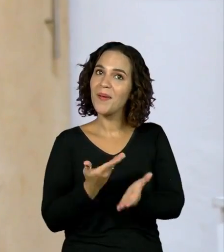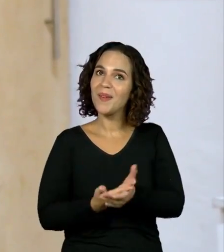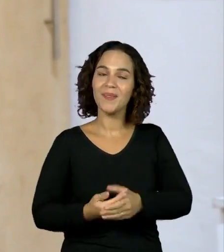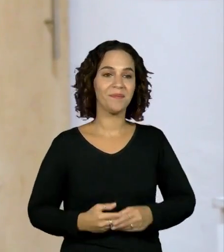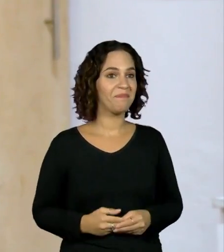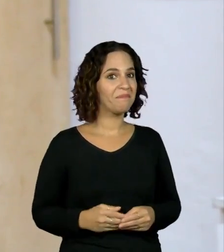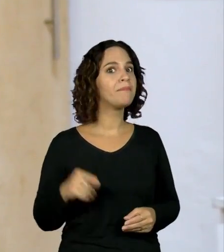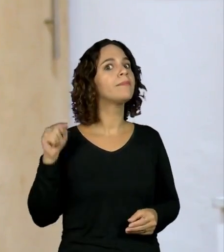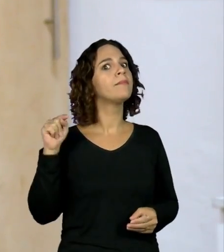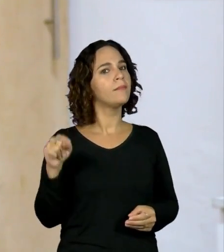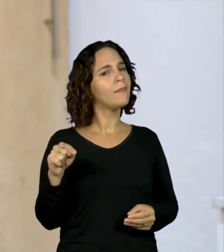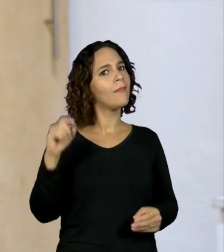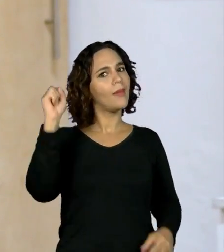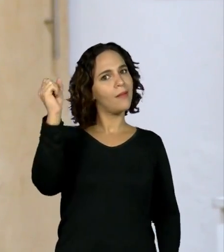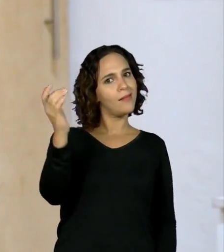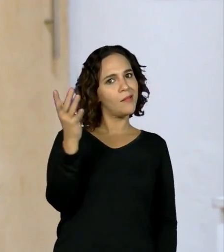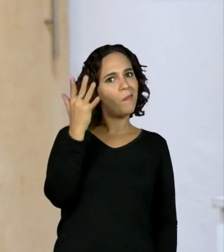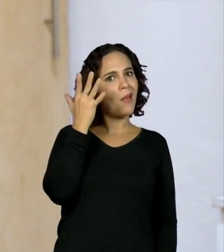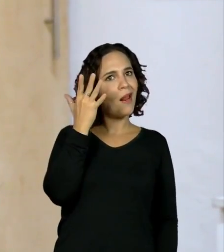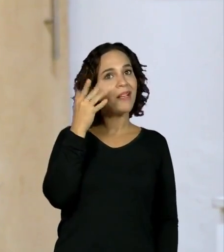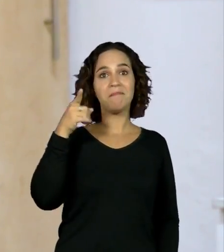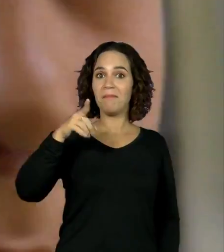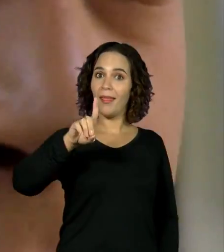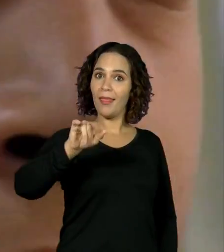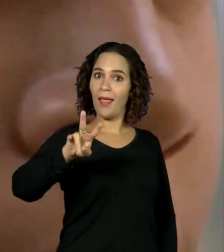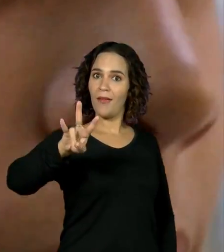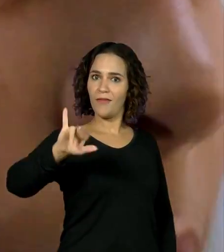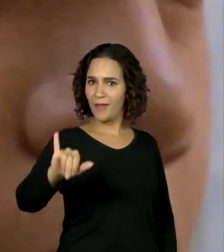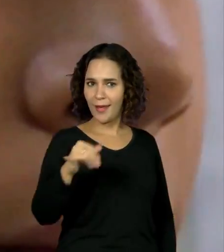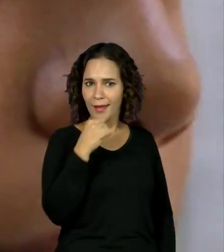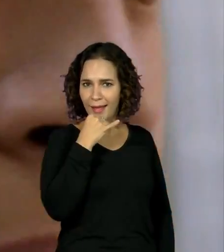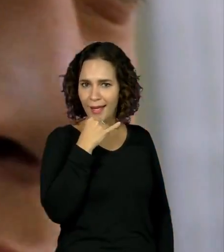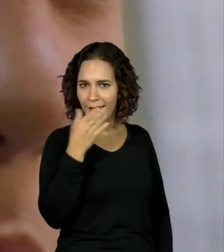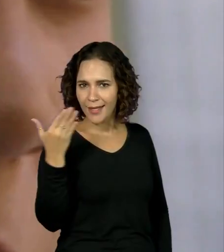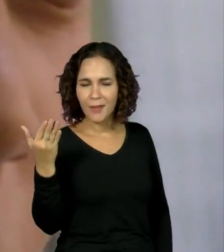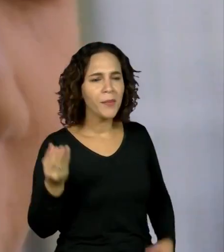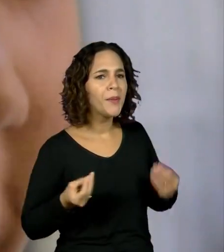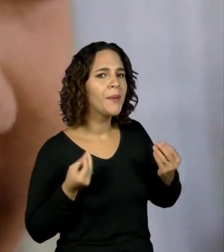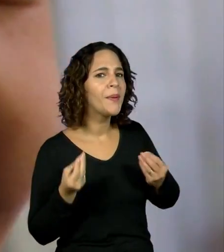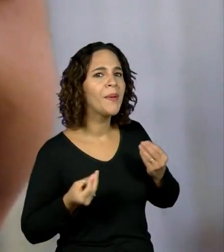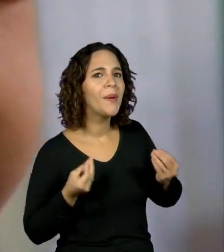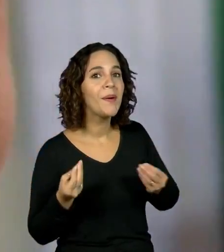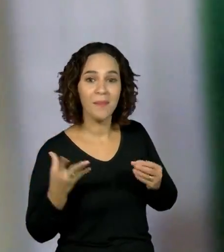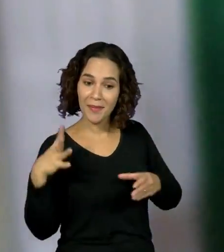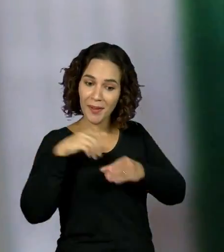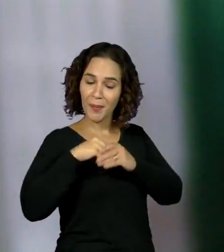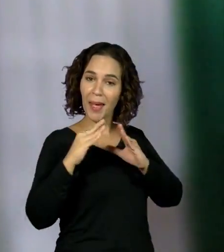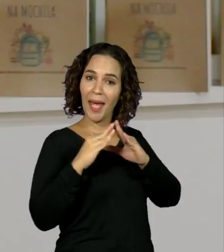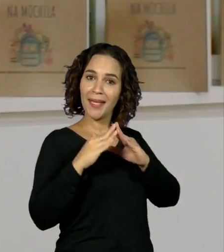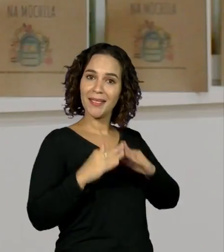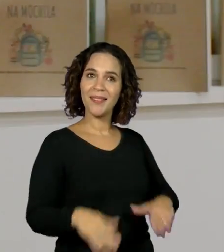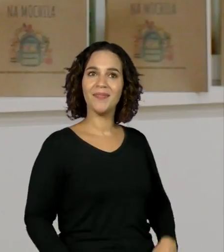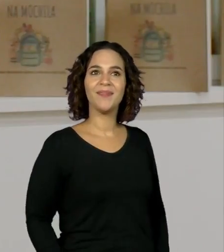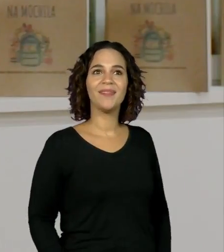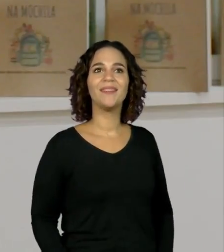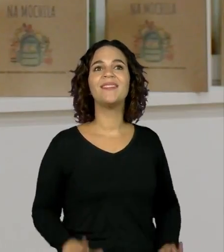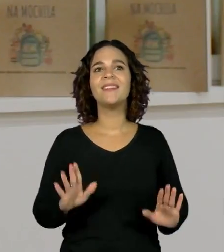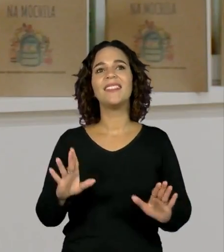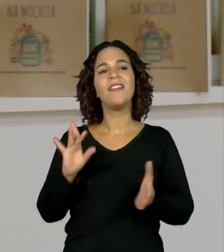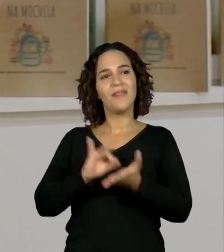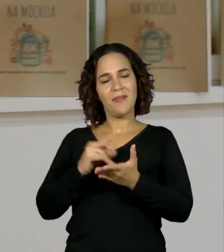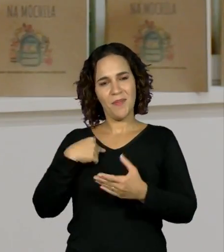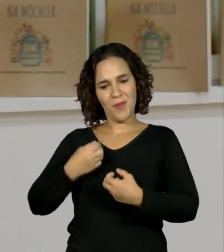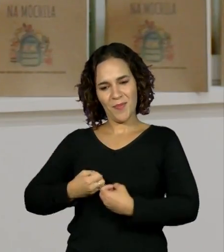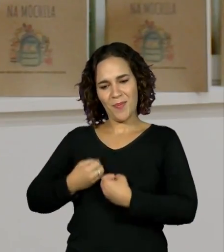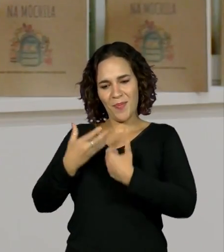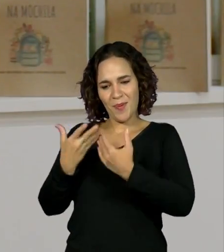das grandes inspirações para a obra do Davi, por exemplo, surgiu dentro de casa. Na verdade, o meu poema